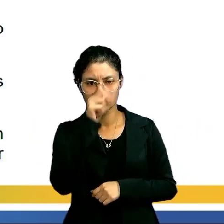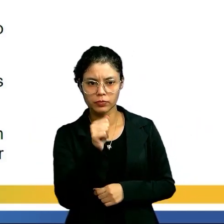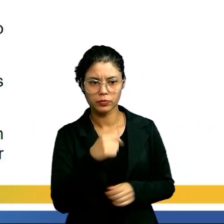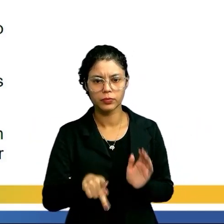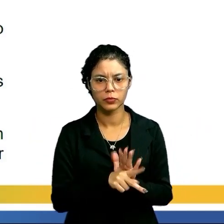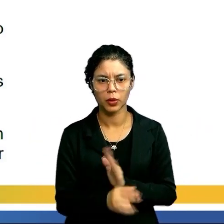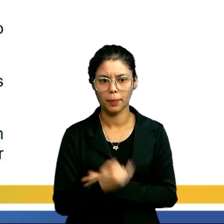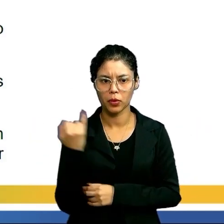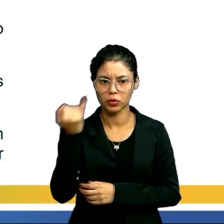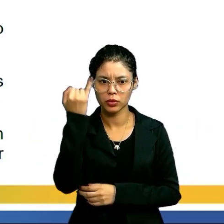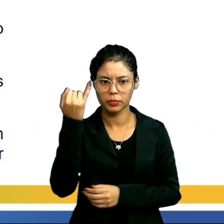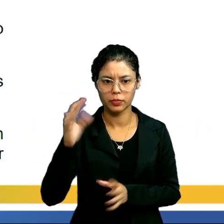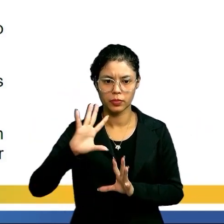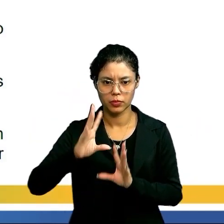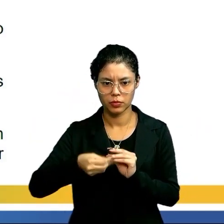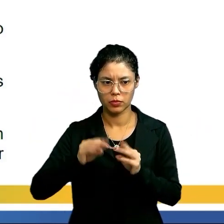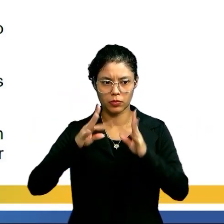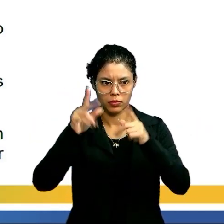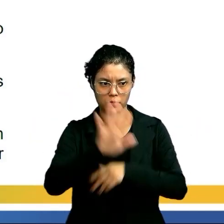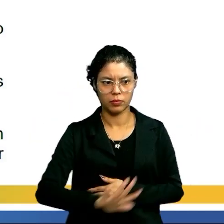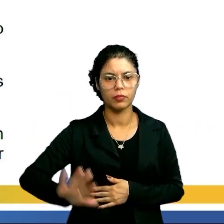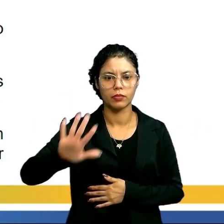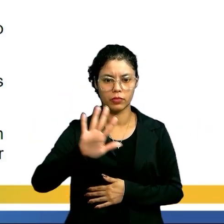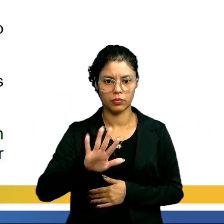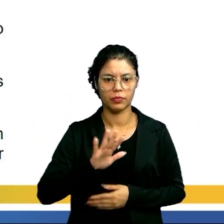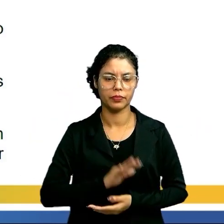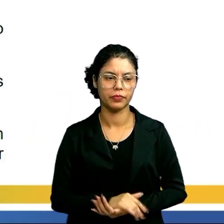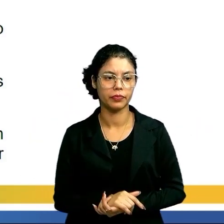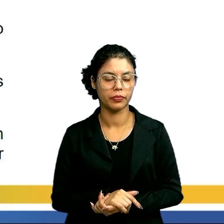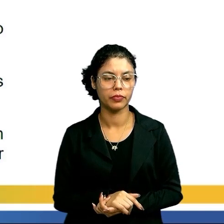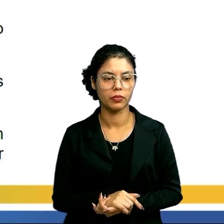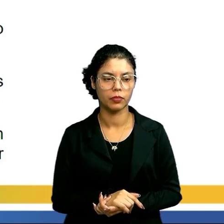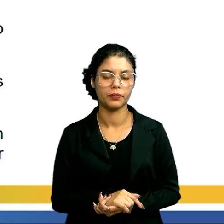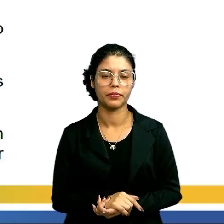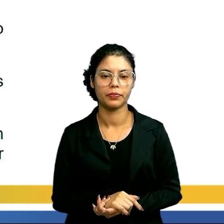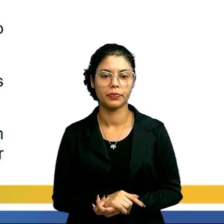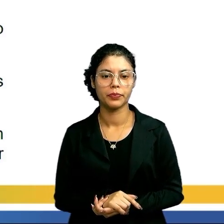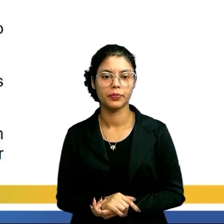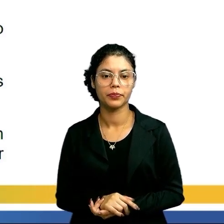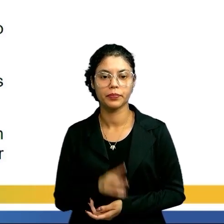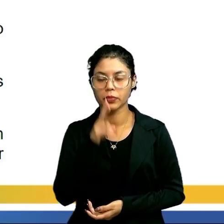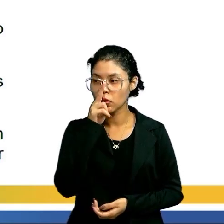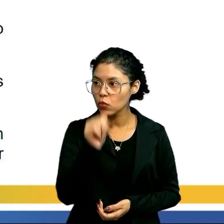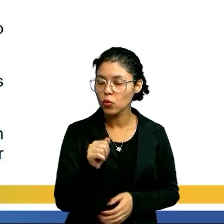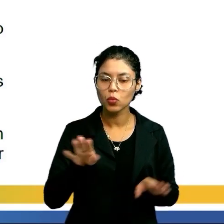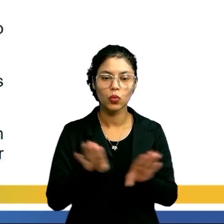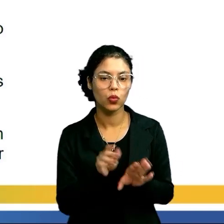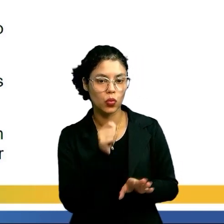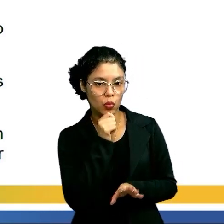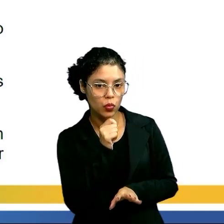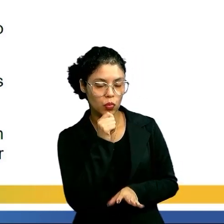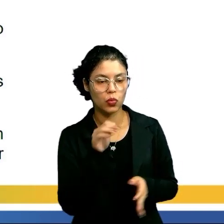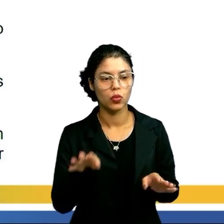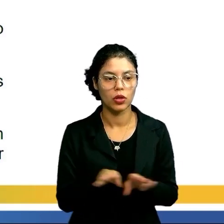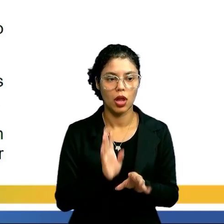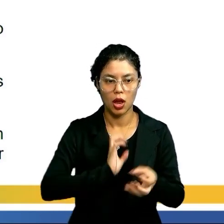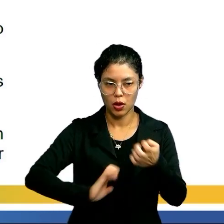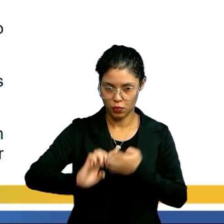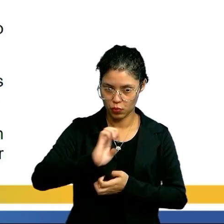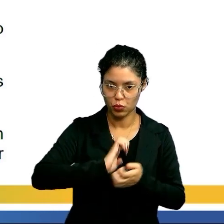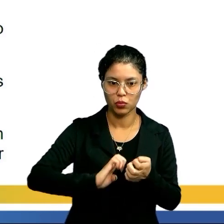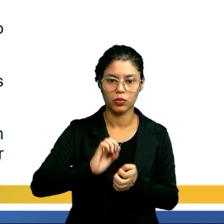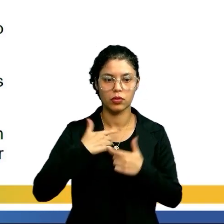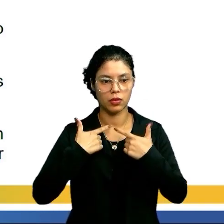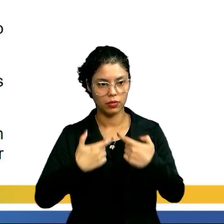possuem força suficiente para alcançar a adesão de todos. Se não tivesse força suficiente, não haveriam as revoluções